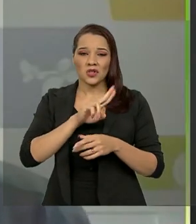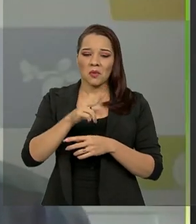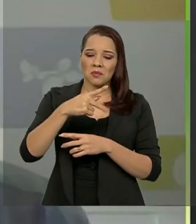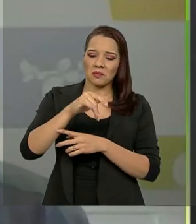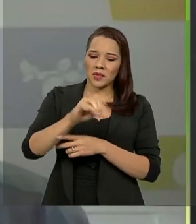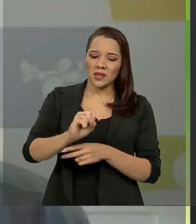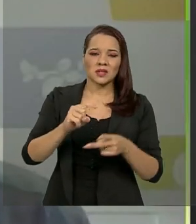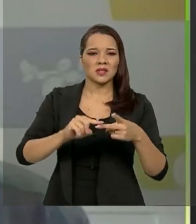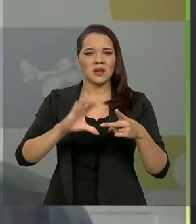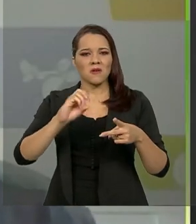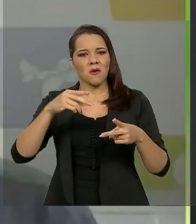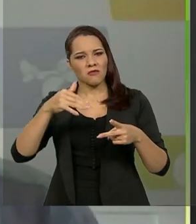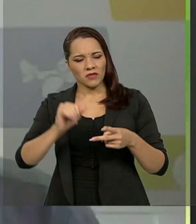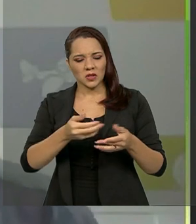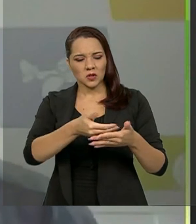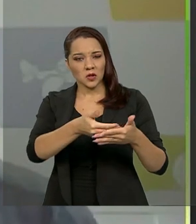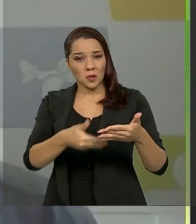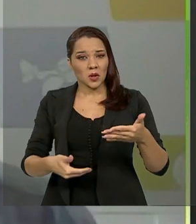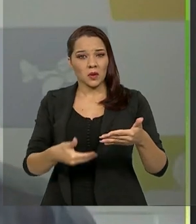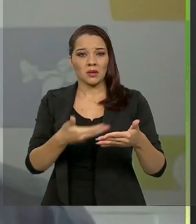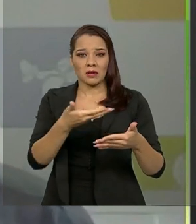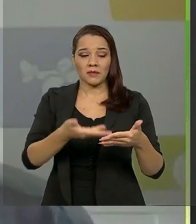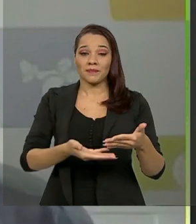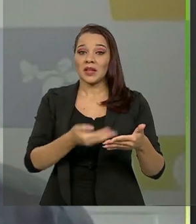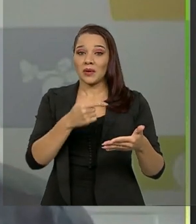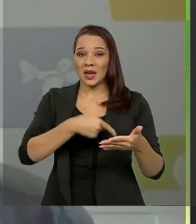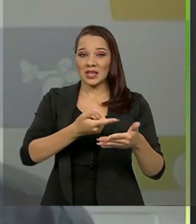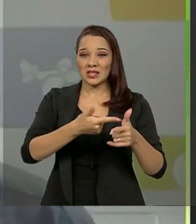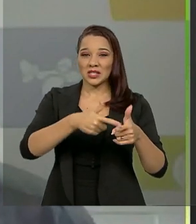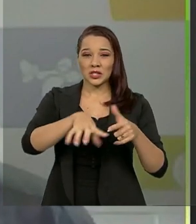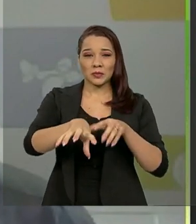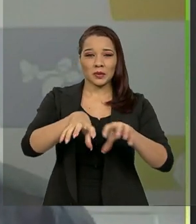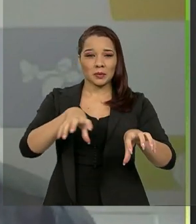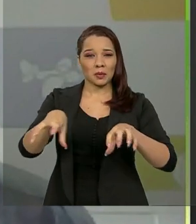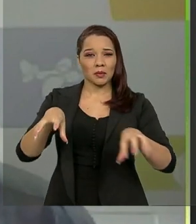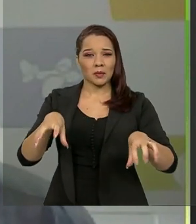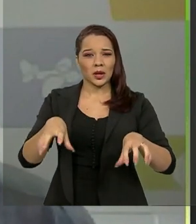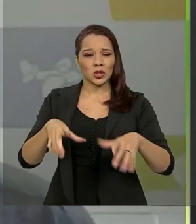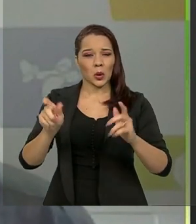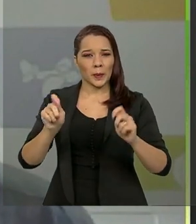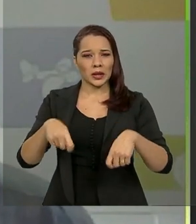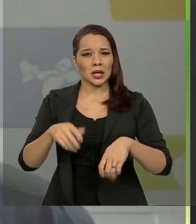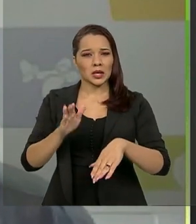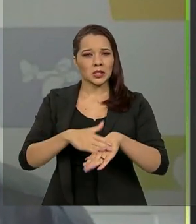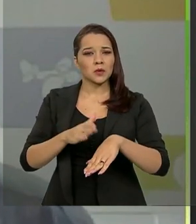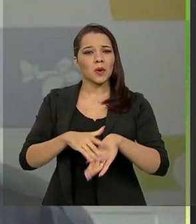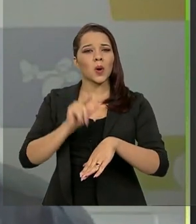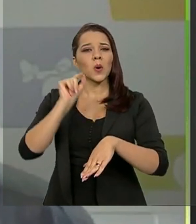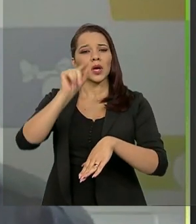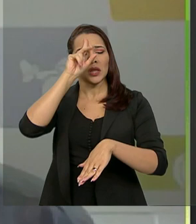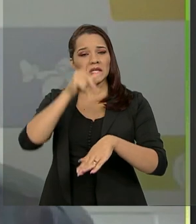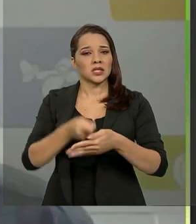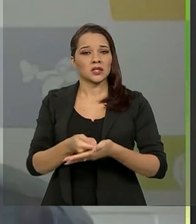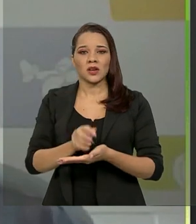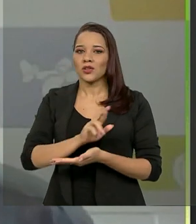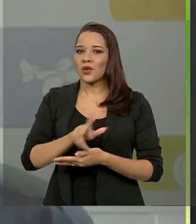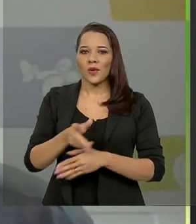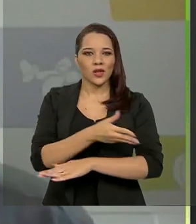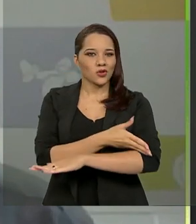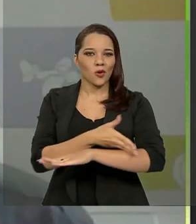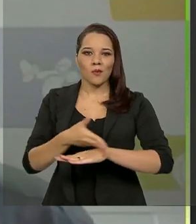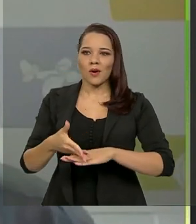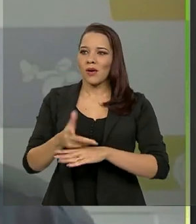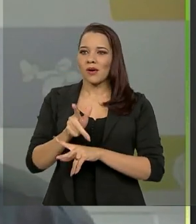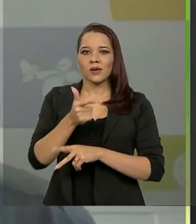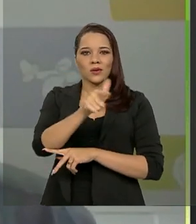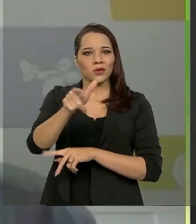sobre a receita, certo? Essa repartição de competências tributárias do consumo não é comum nos